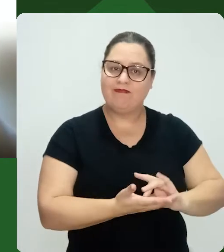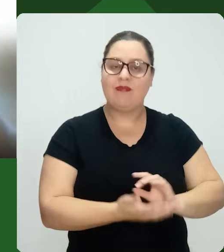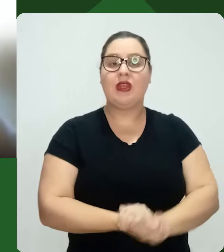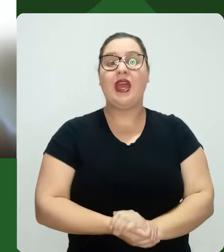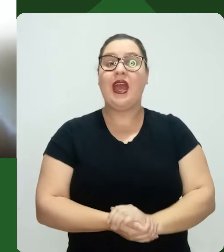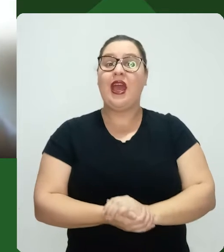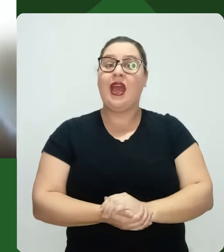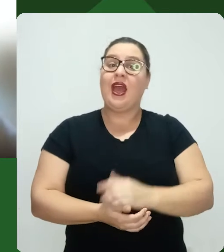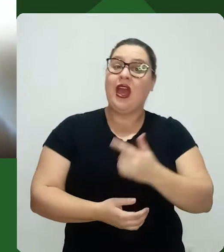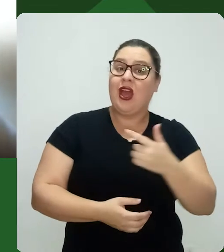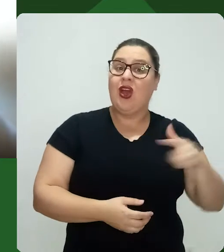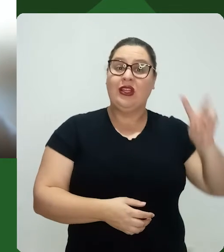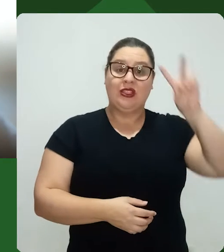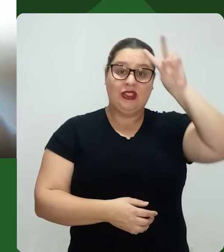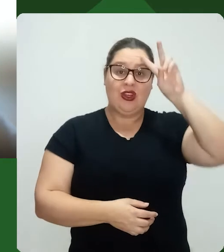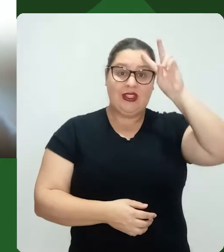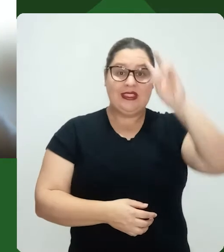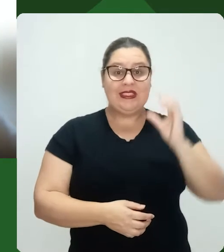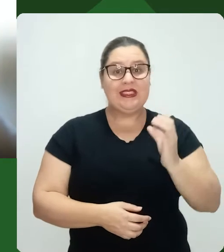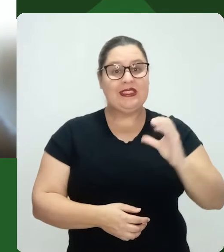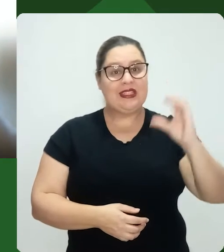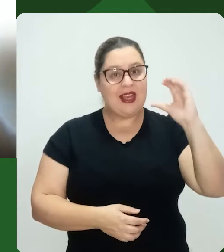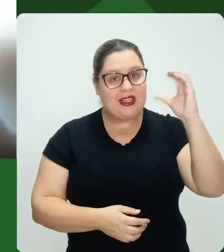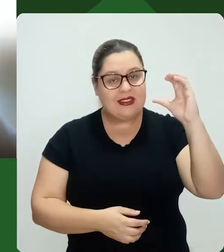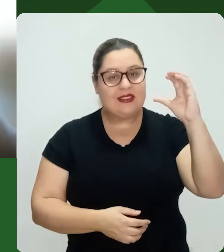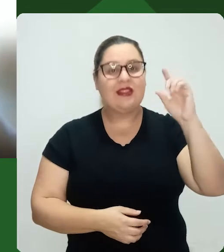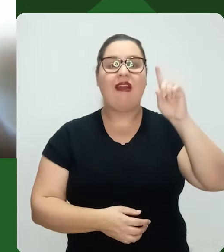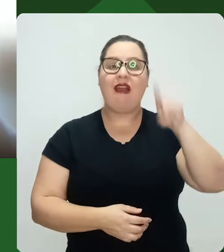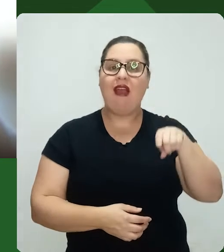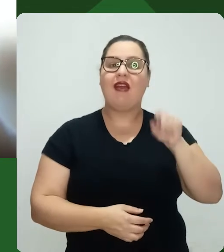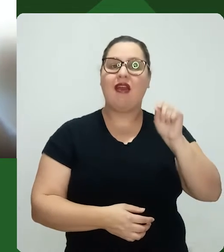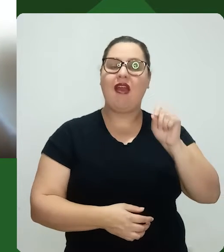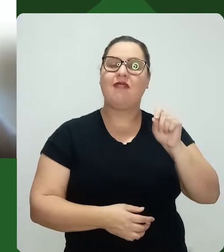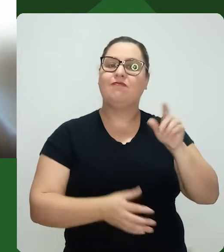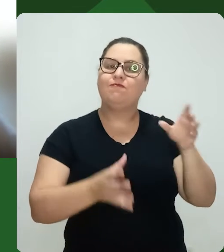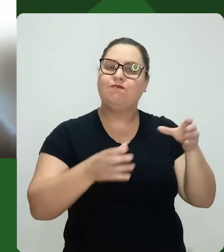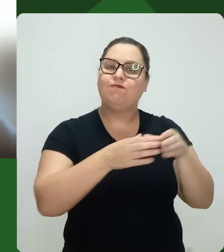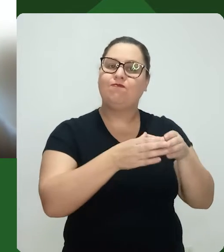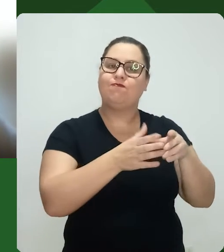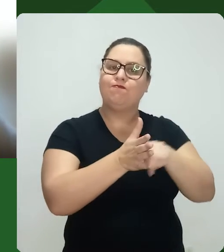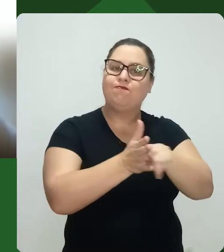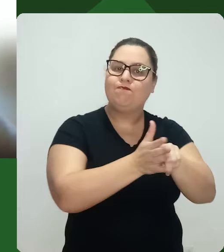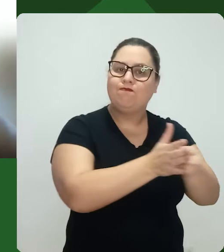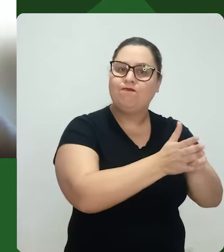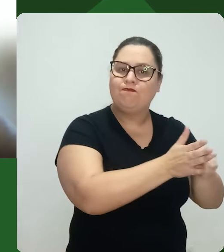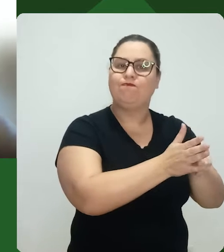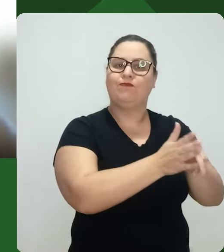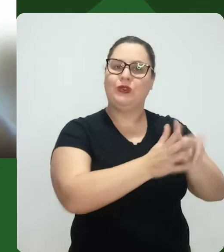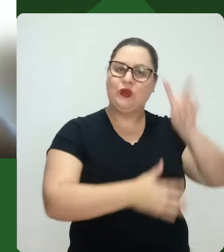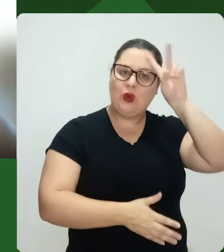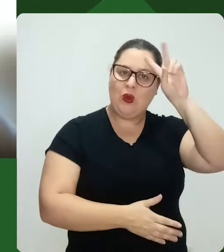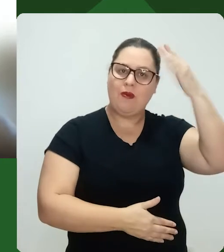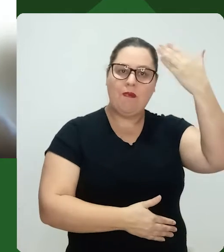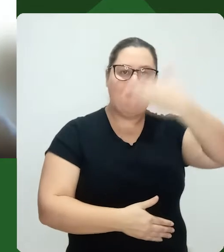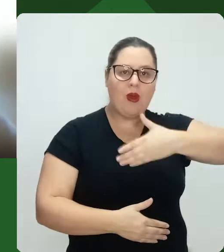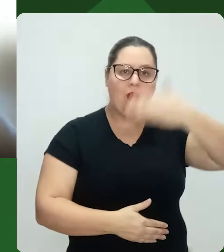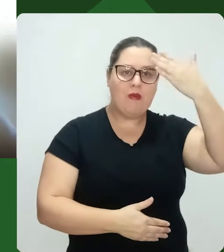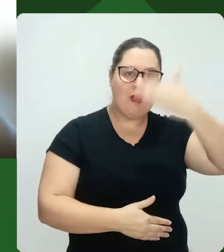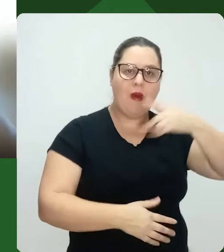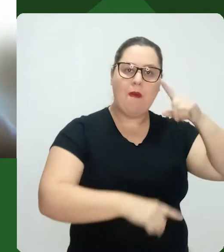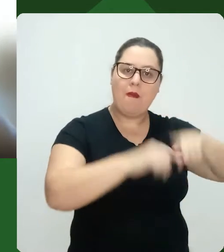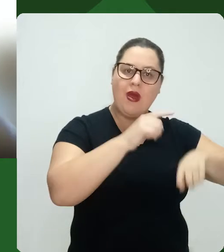o que ainda vai viver, isso é história vivida. Mas a história ciência é feita por historiadores,